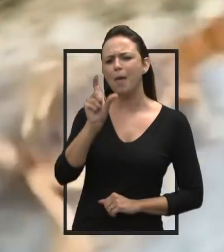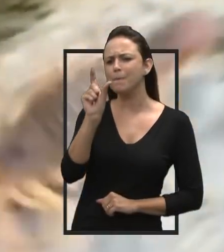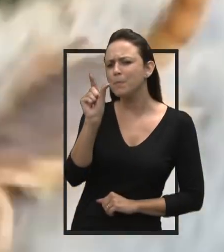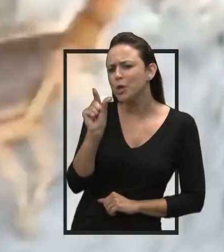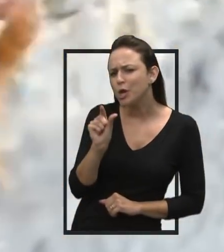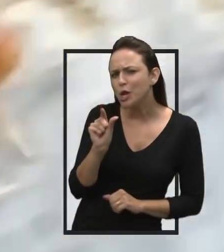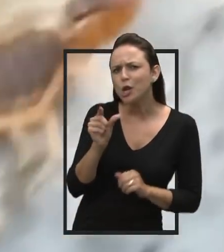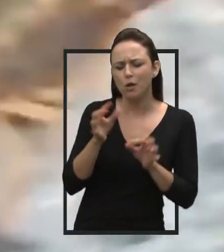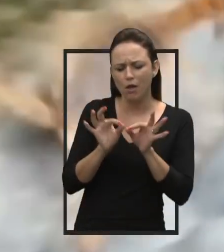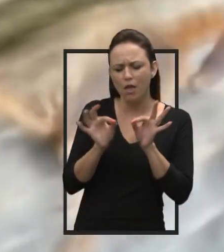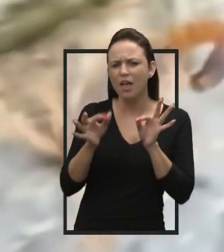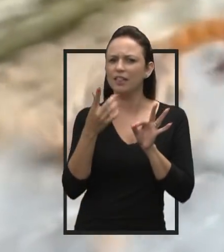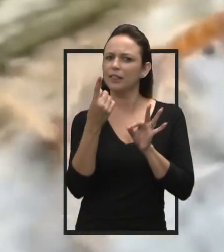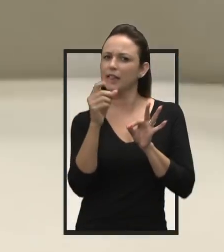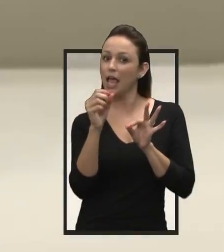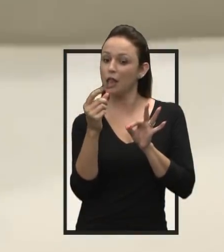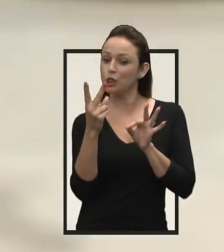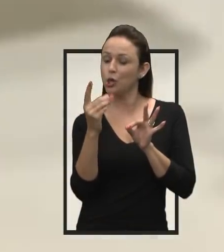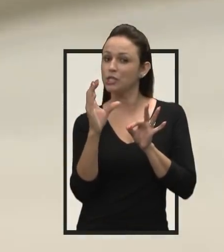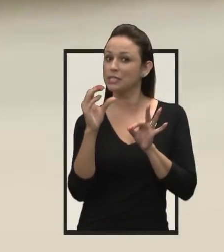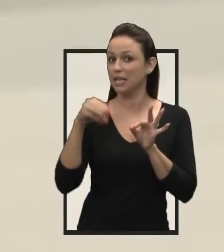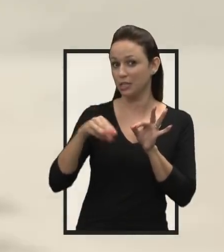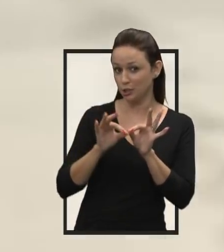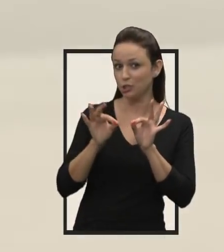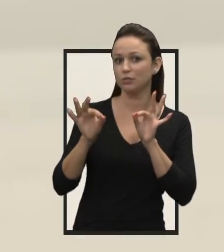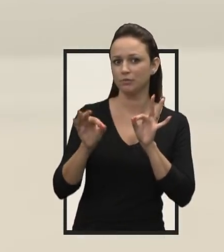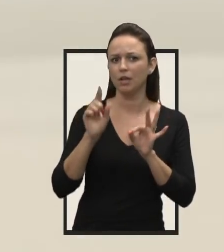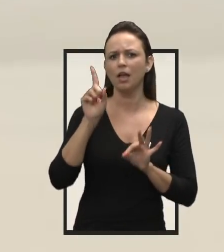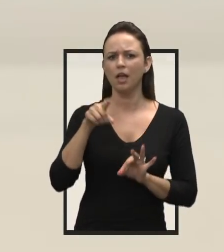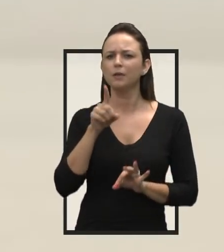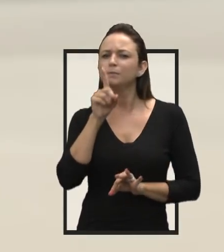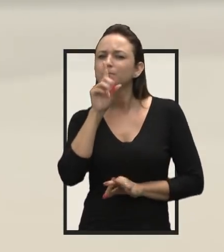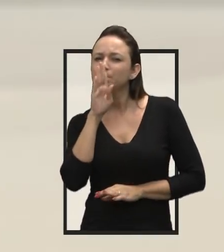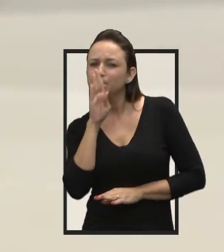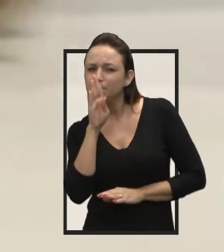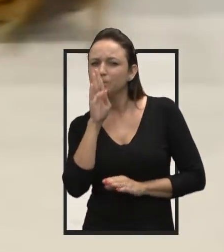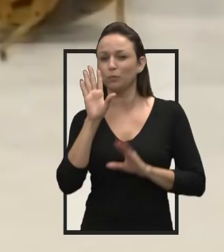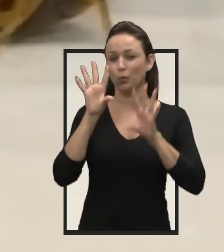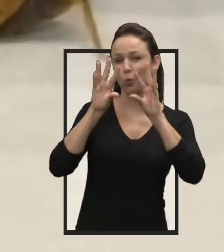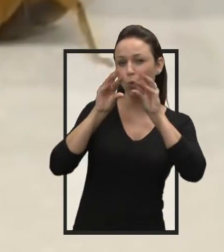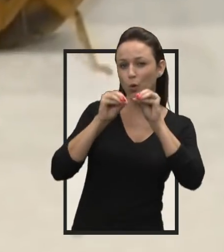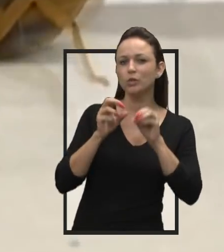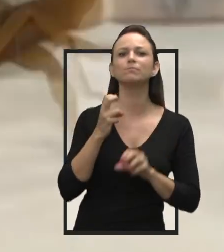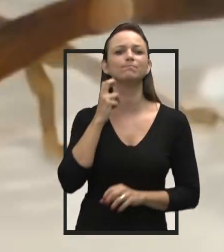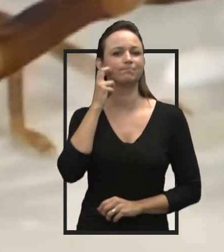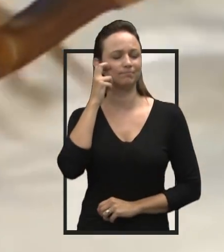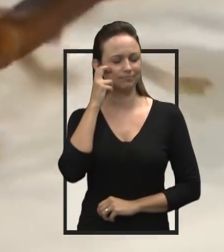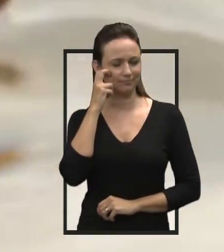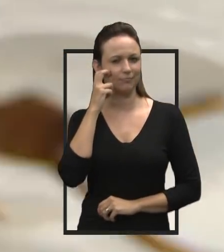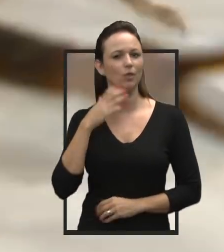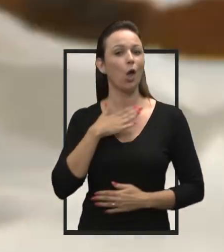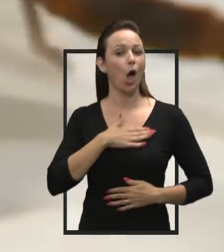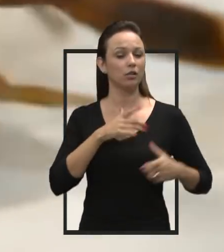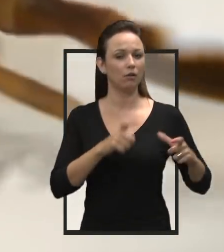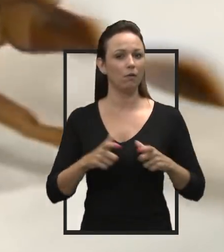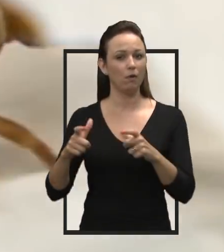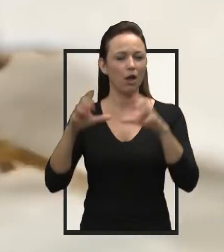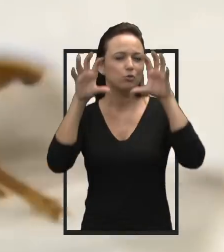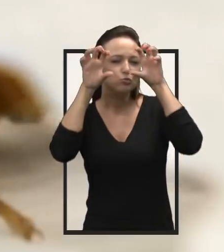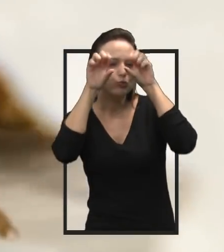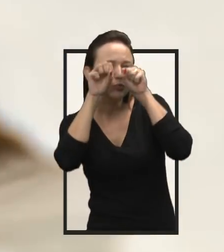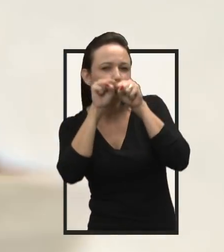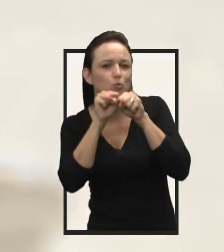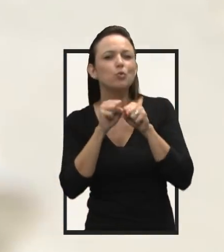Eles são pequenos, medem entre 10 e 12 centímetros, são discretos, noturnos e tímidos. Gostam de